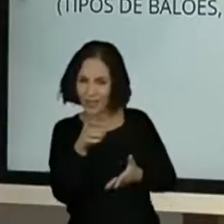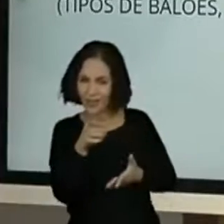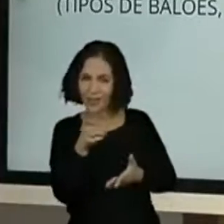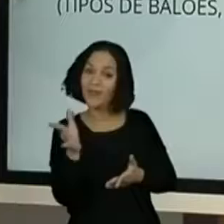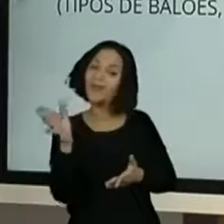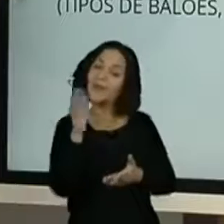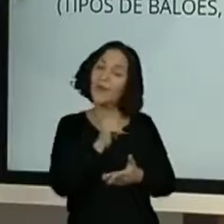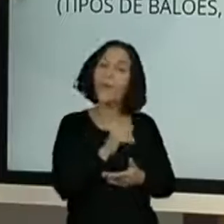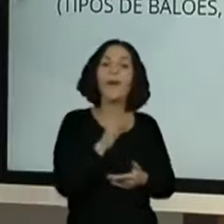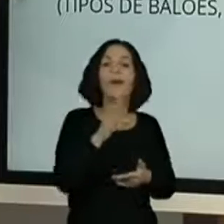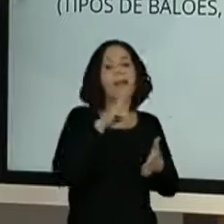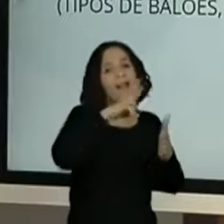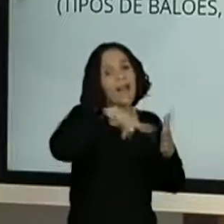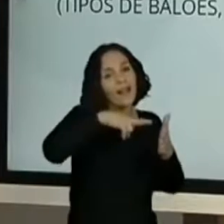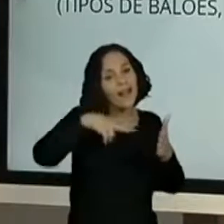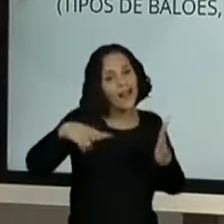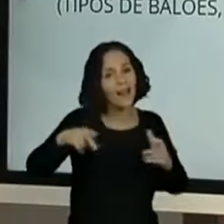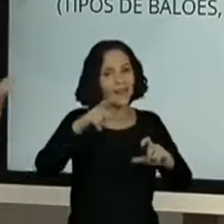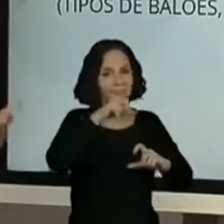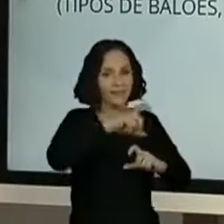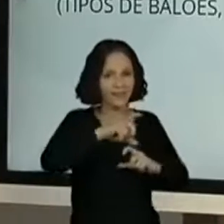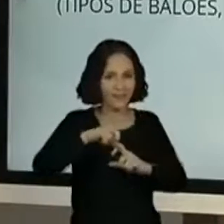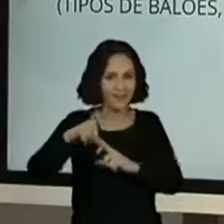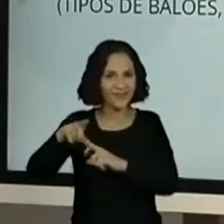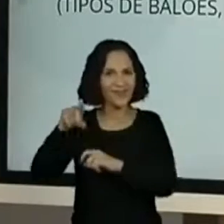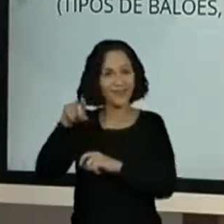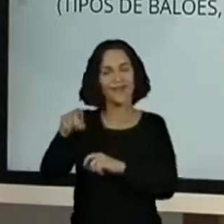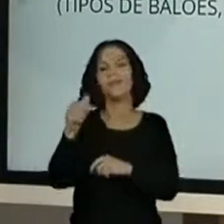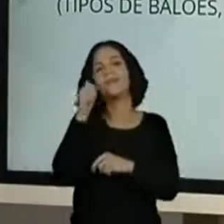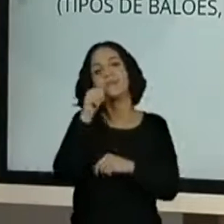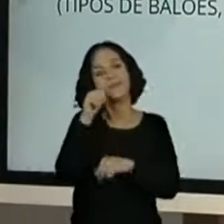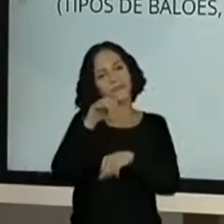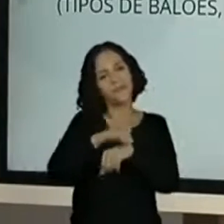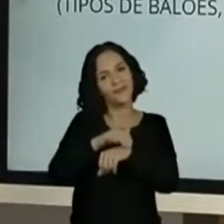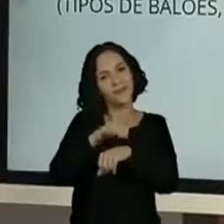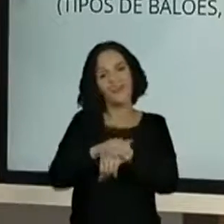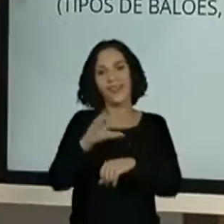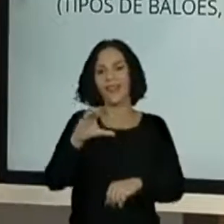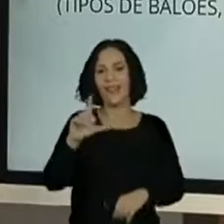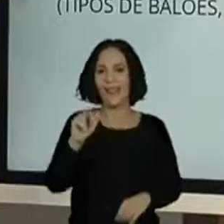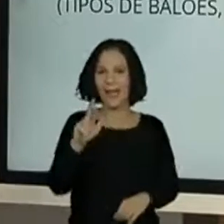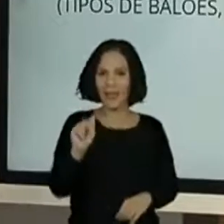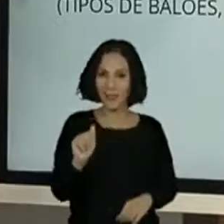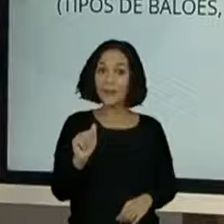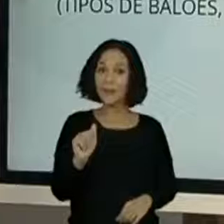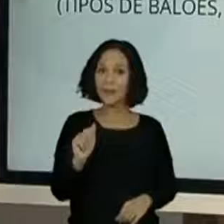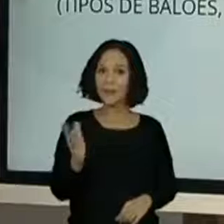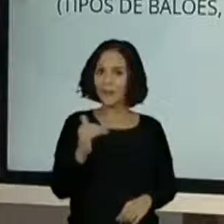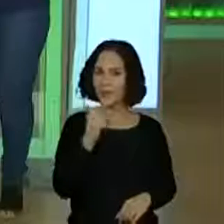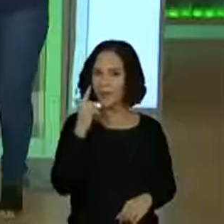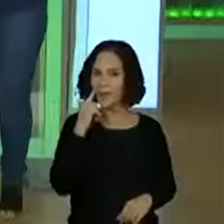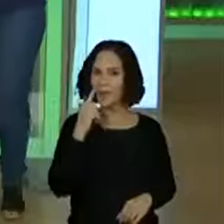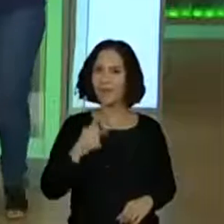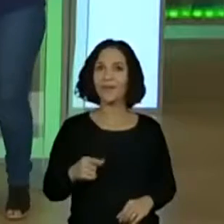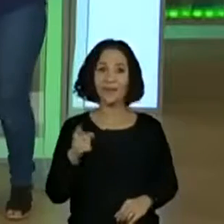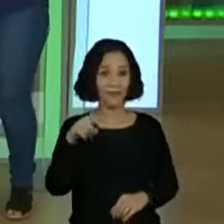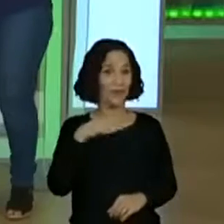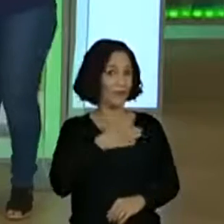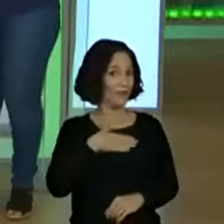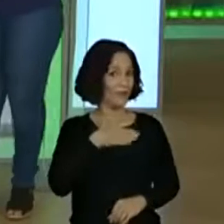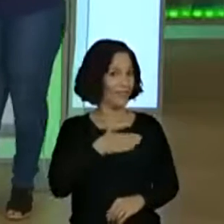gente a fazer a leitura das tirinhas que foram escritas ali pela Clara Gomes. Tudo bem, então? Vocês vão se